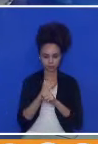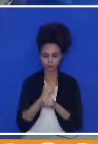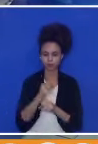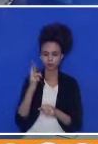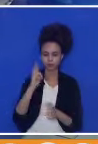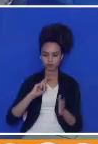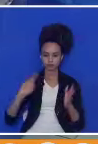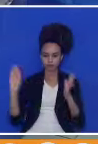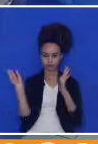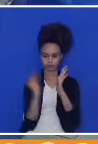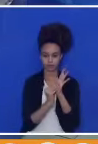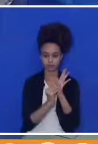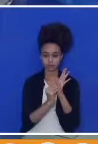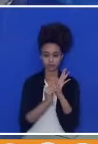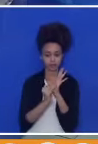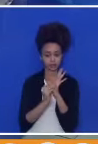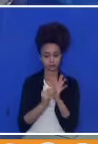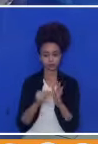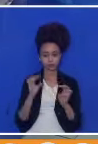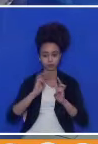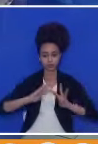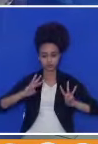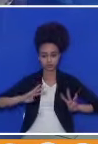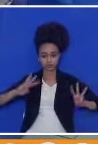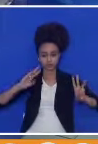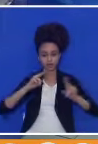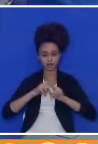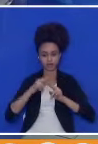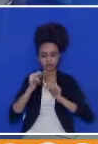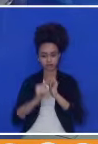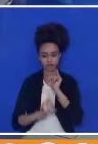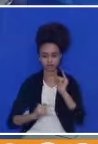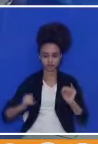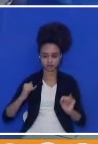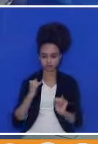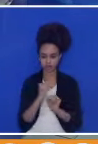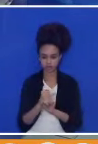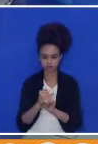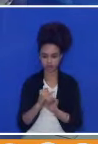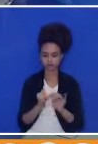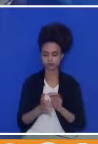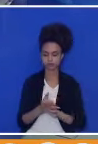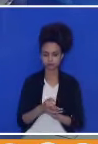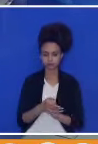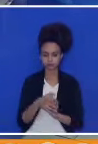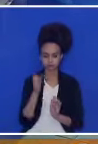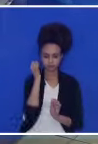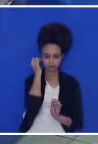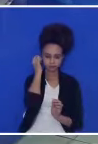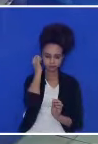todos os resultados serão publicados na página da Caixa na internet, loterias.caixa.gov.br.